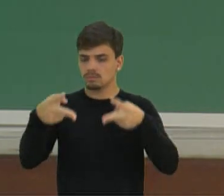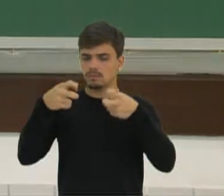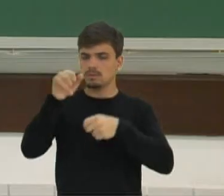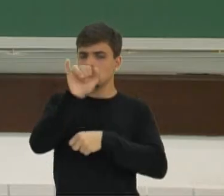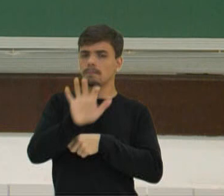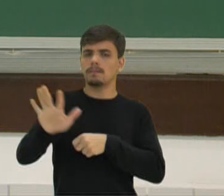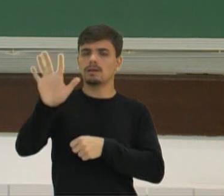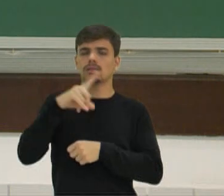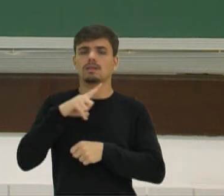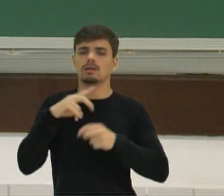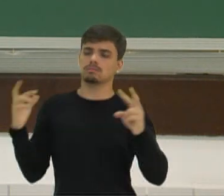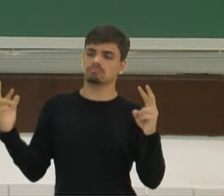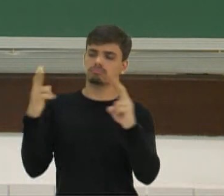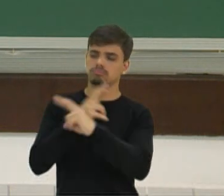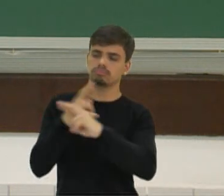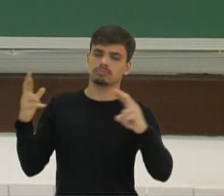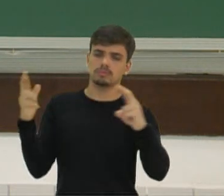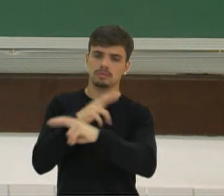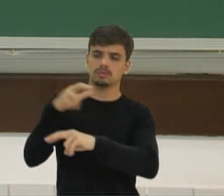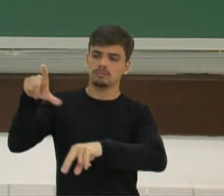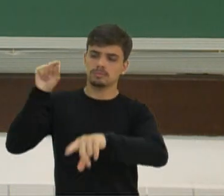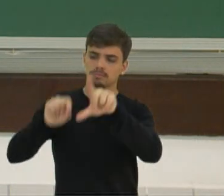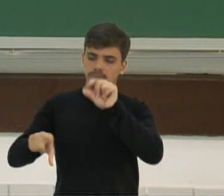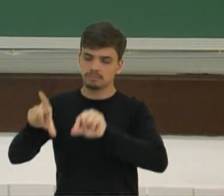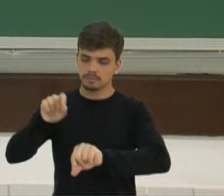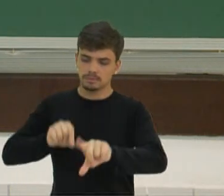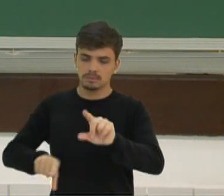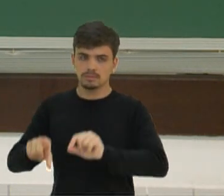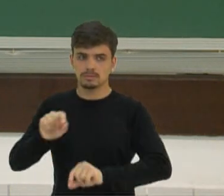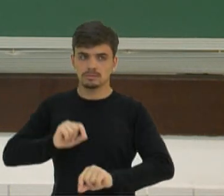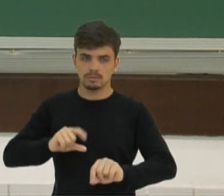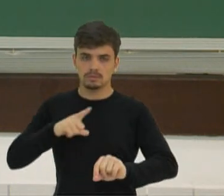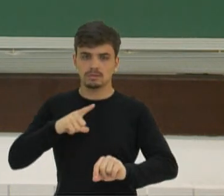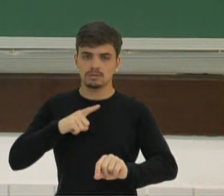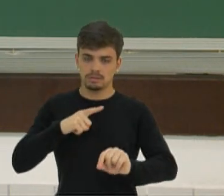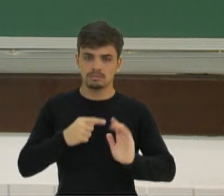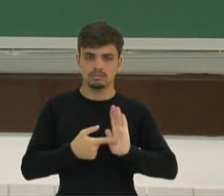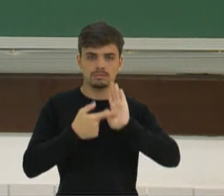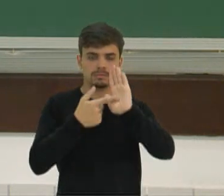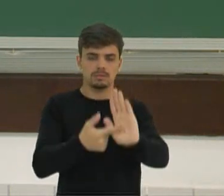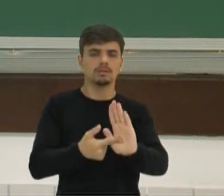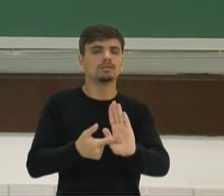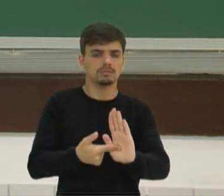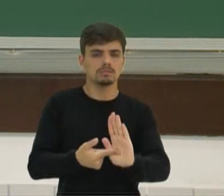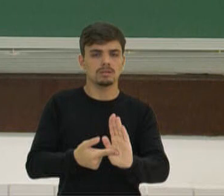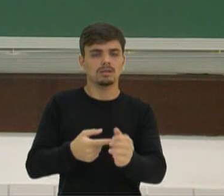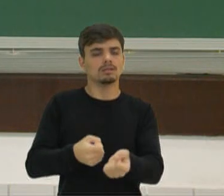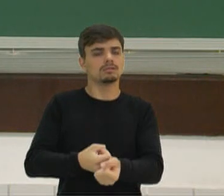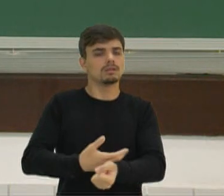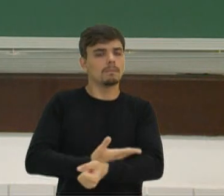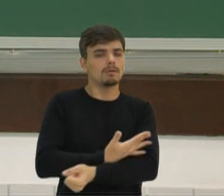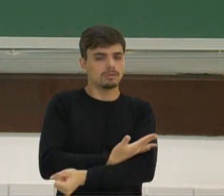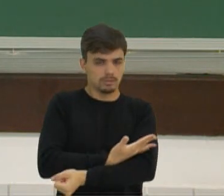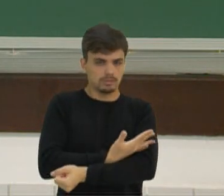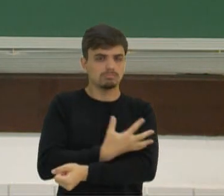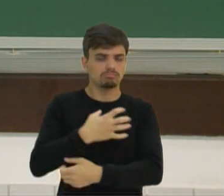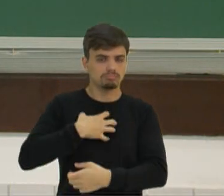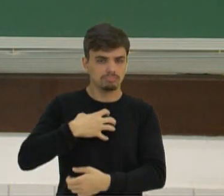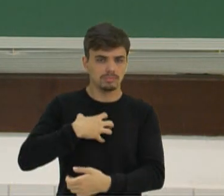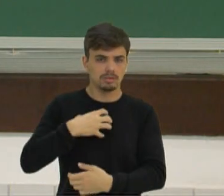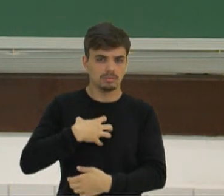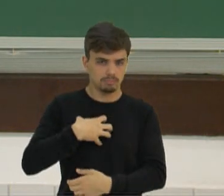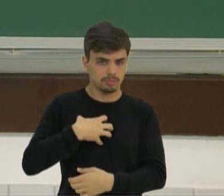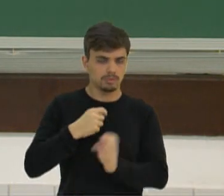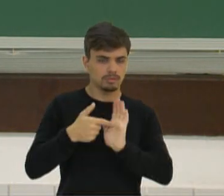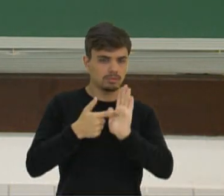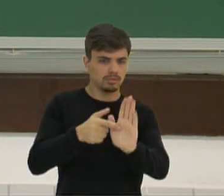vão relacionar com as alternativas ali que estão refletindo os sentimentos, que estão ali descrevendo os sentimentos que estão